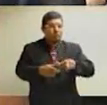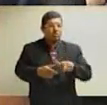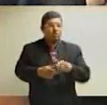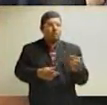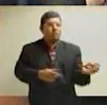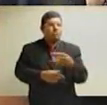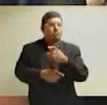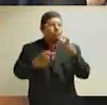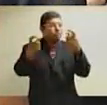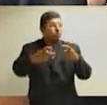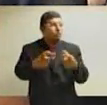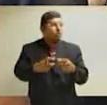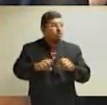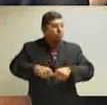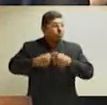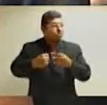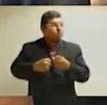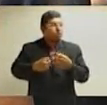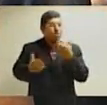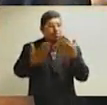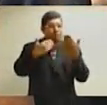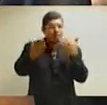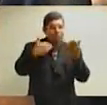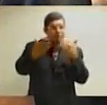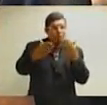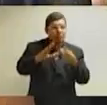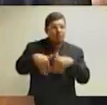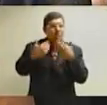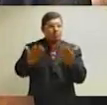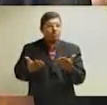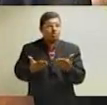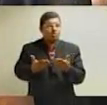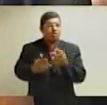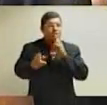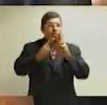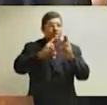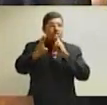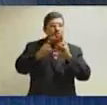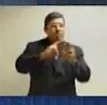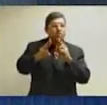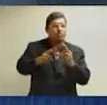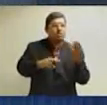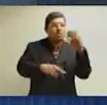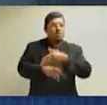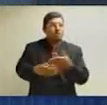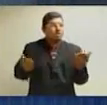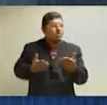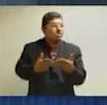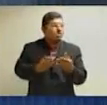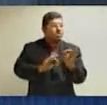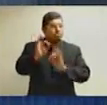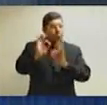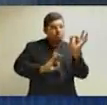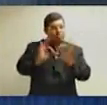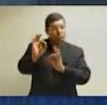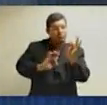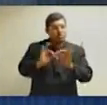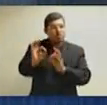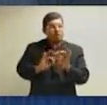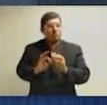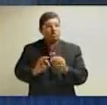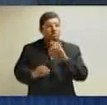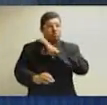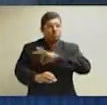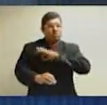esse novo ambiente, o esforço de diálogo, do qual o resultado é essa proposta de plano